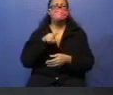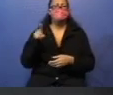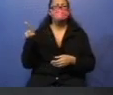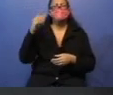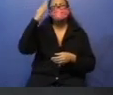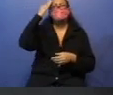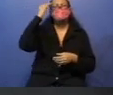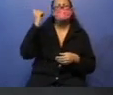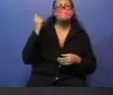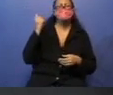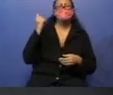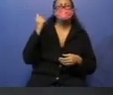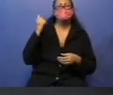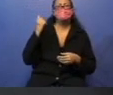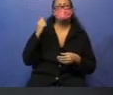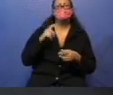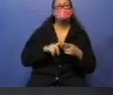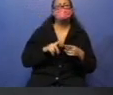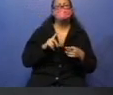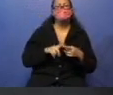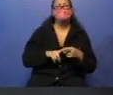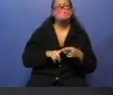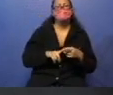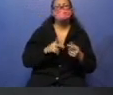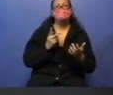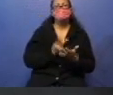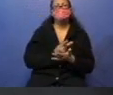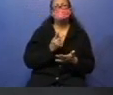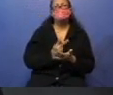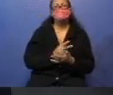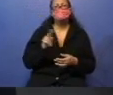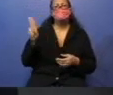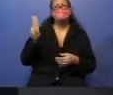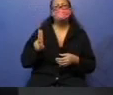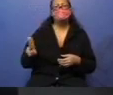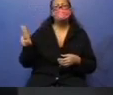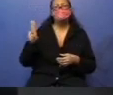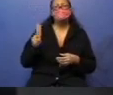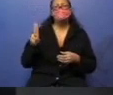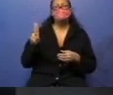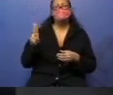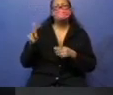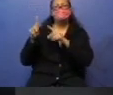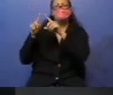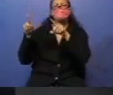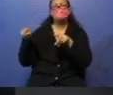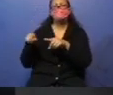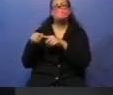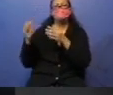sabem qual é? Por que ele usou esse erro nesse cartaz?